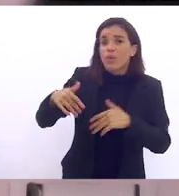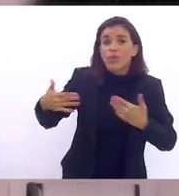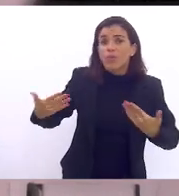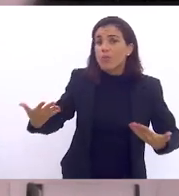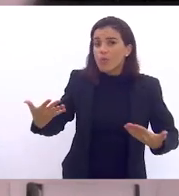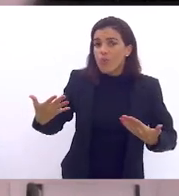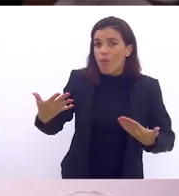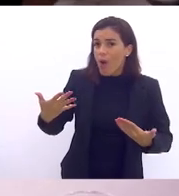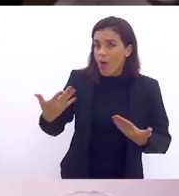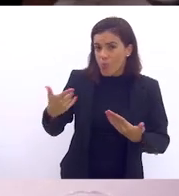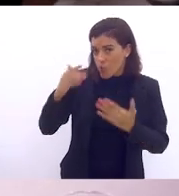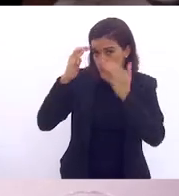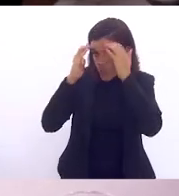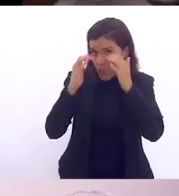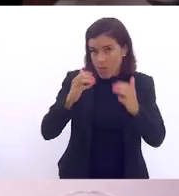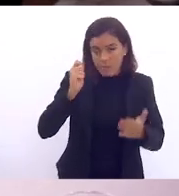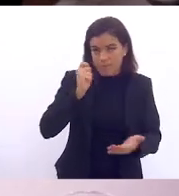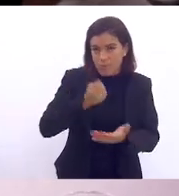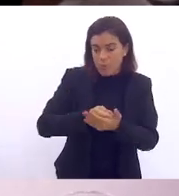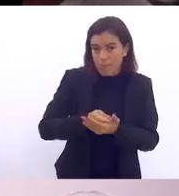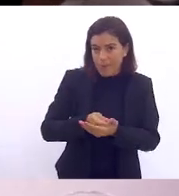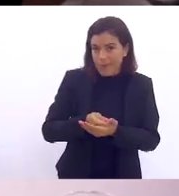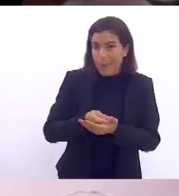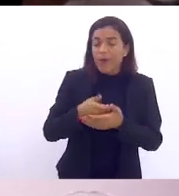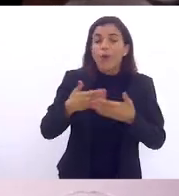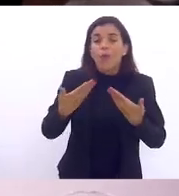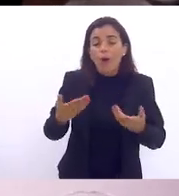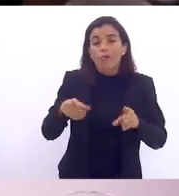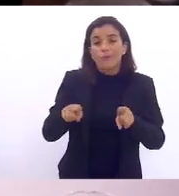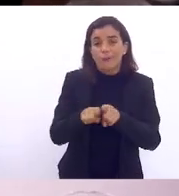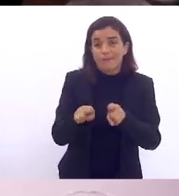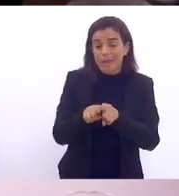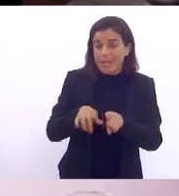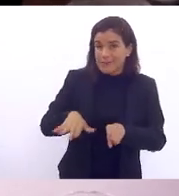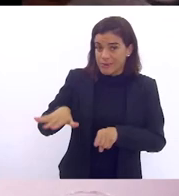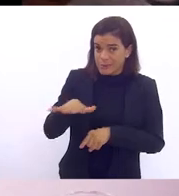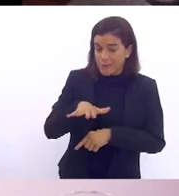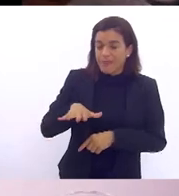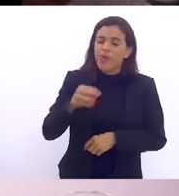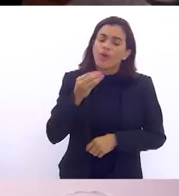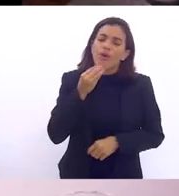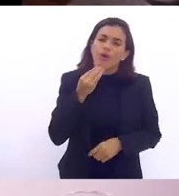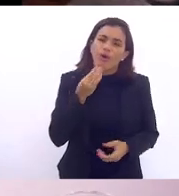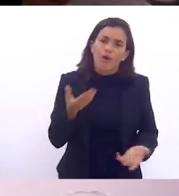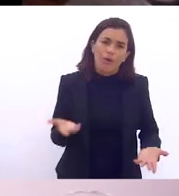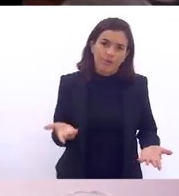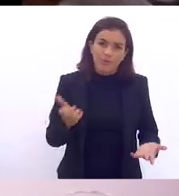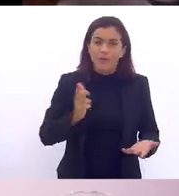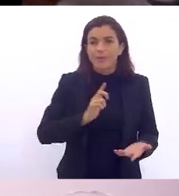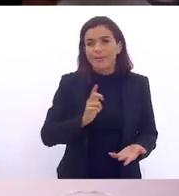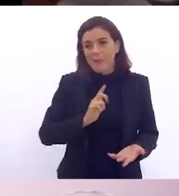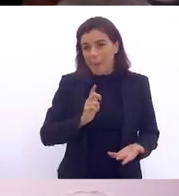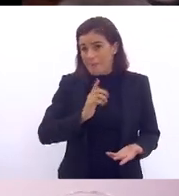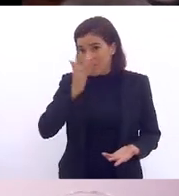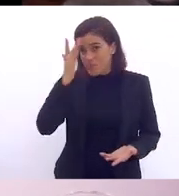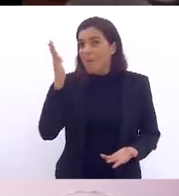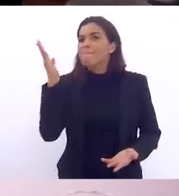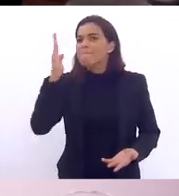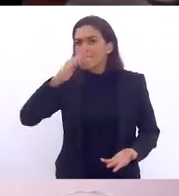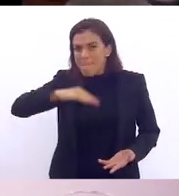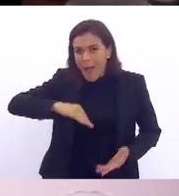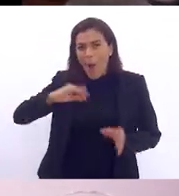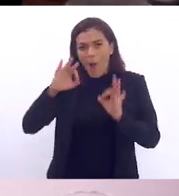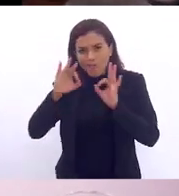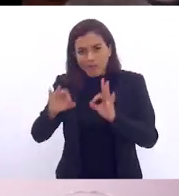pagar e em qu em qual circunstância porque obviamente existem repito Existem os mal pagadores